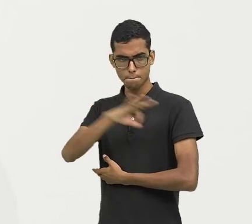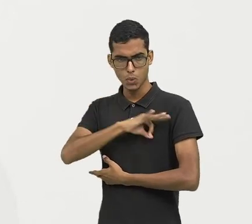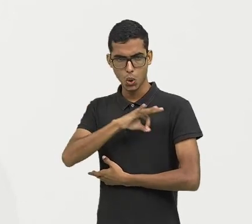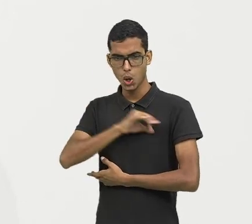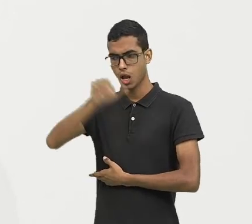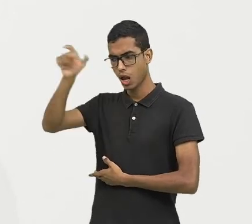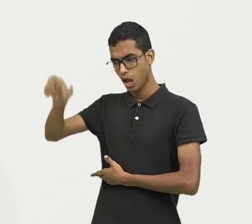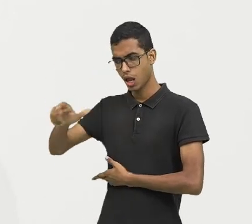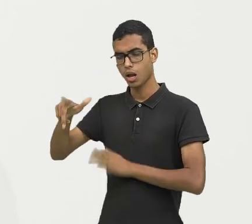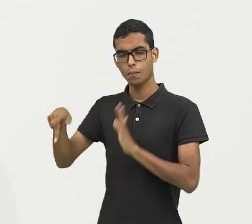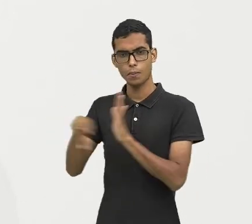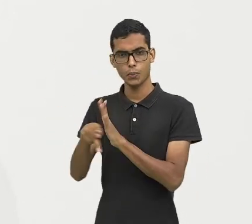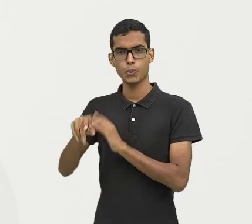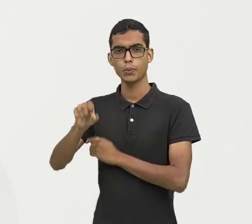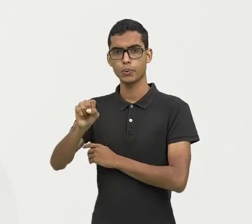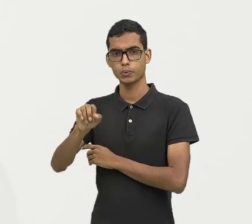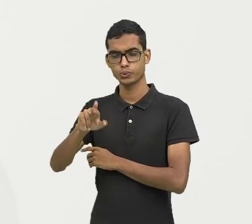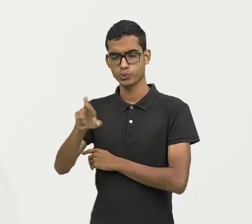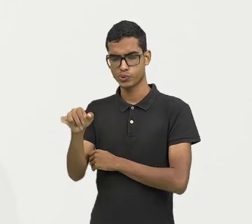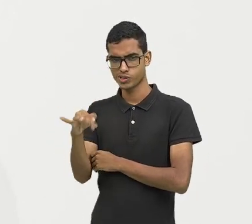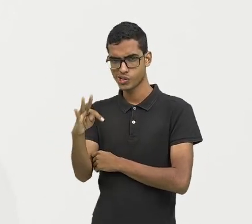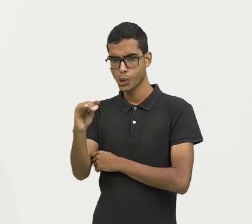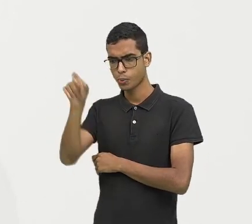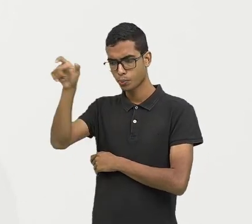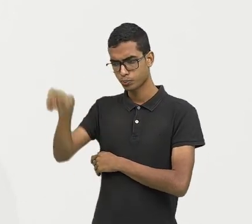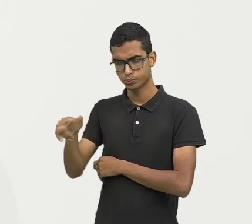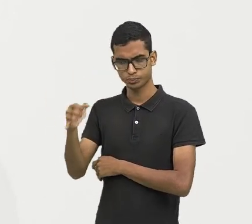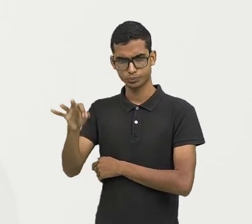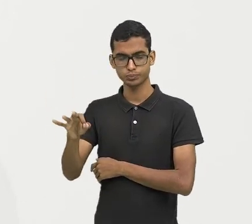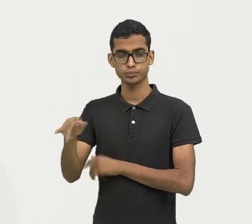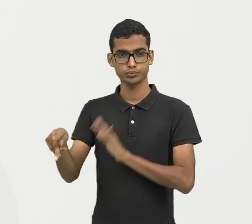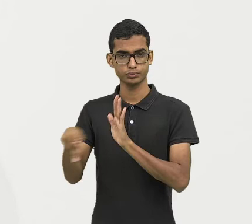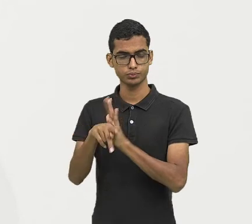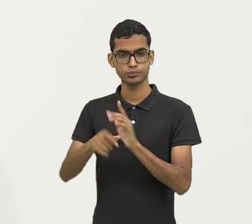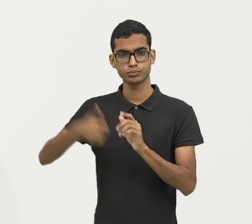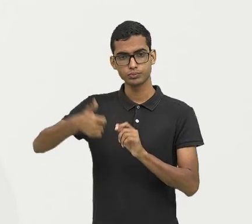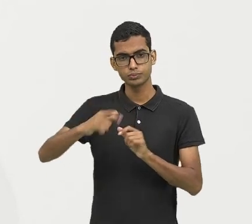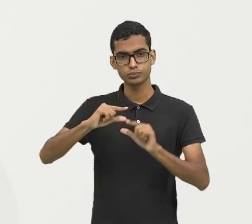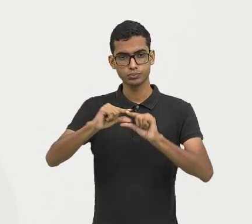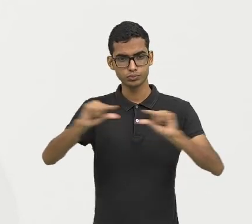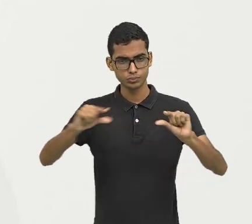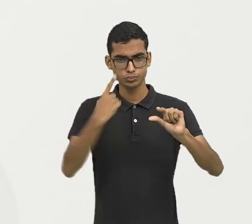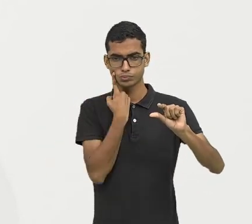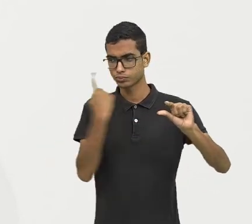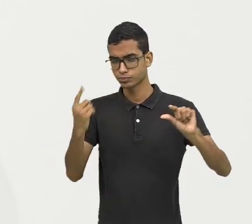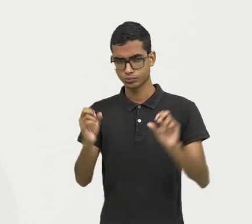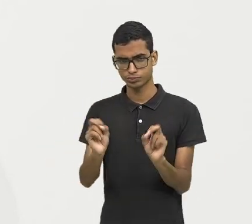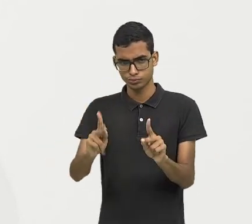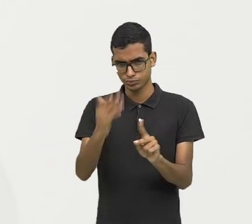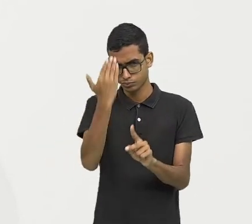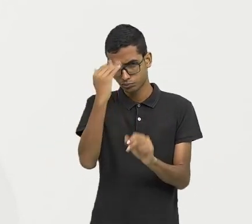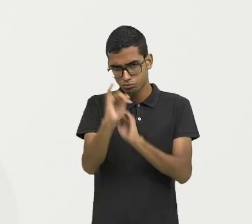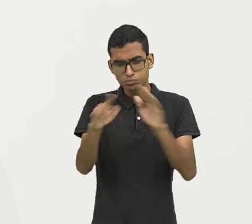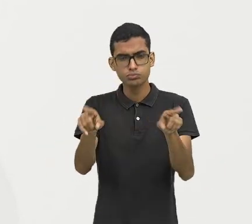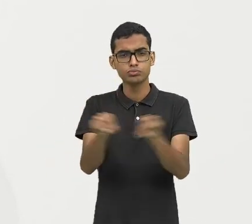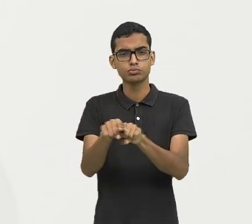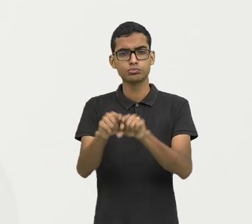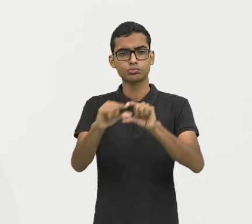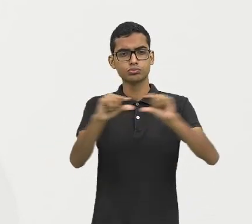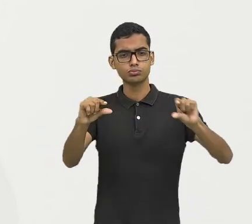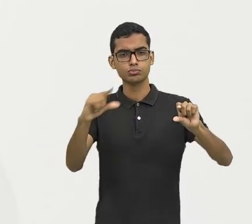é sujeito, certo? Desta primeira oração, ok? E é um sujeito